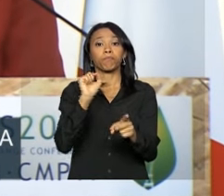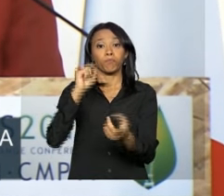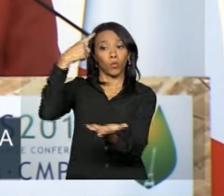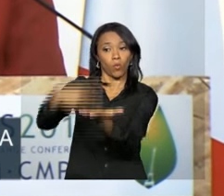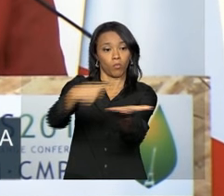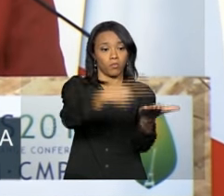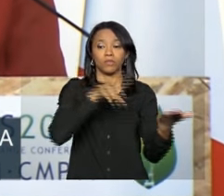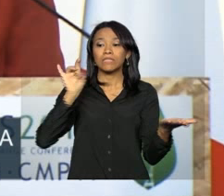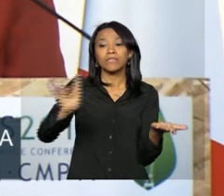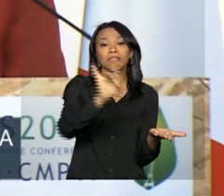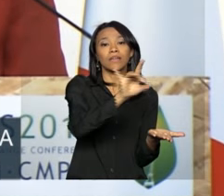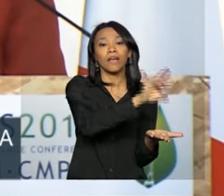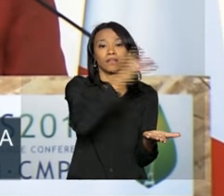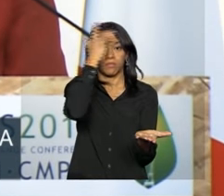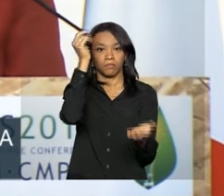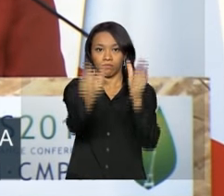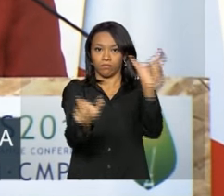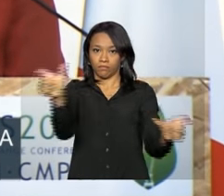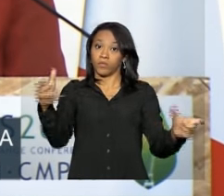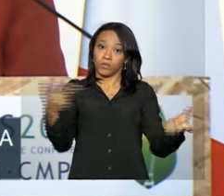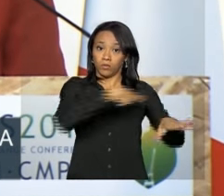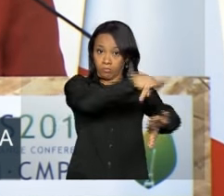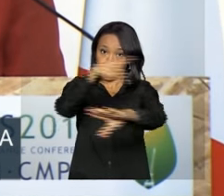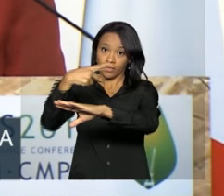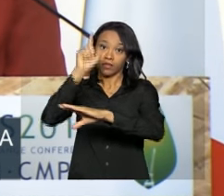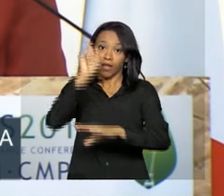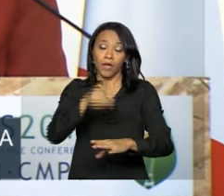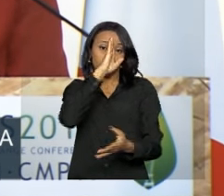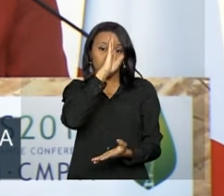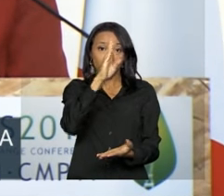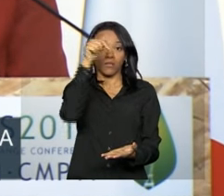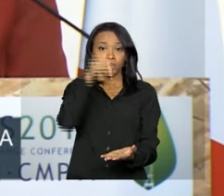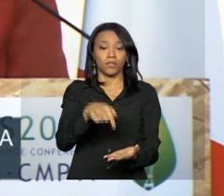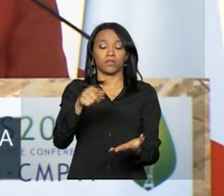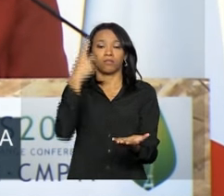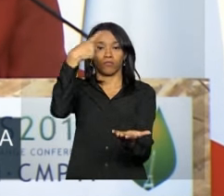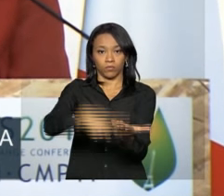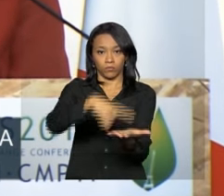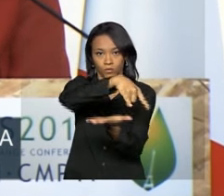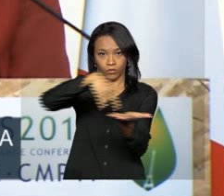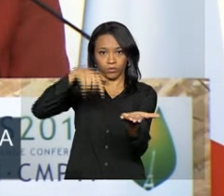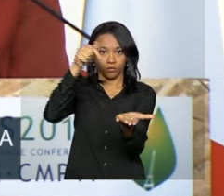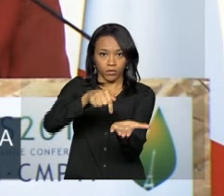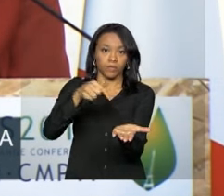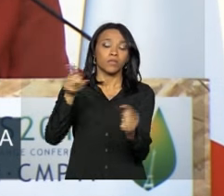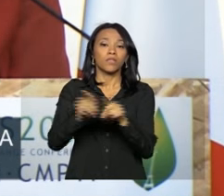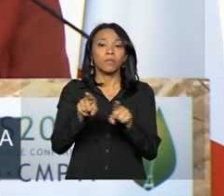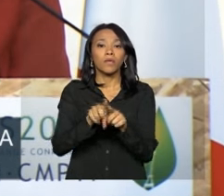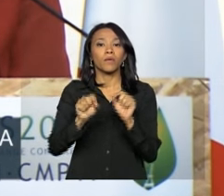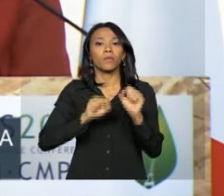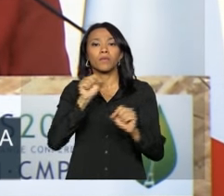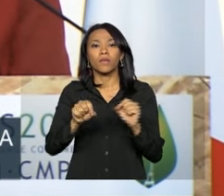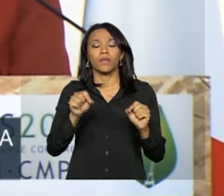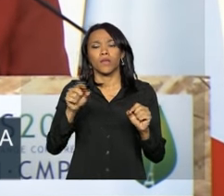porém diferenciadas, é a pedra angular deste acordo. Longe de enfraquecer o enfrentamento da